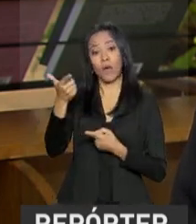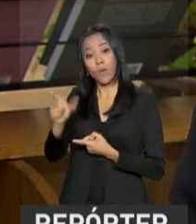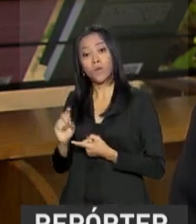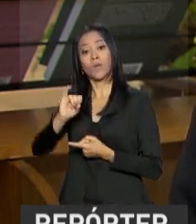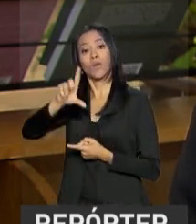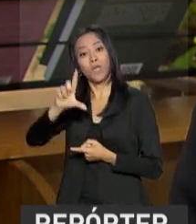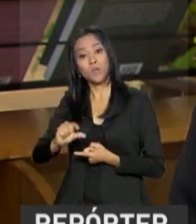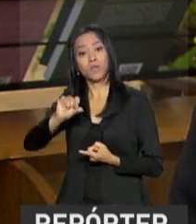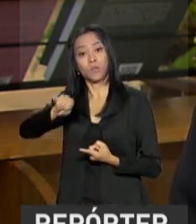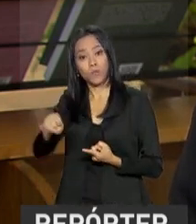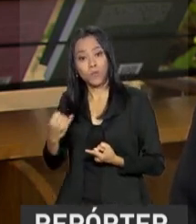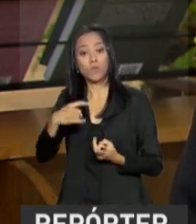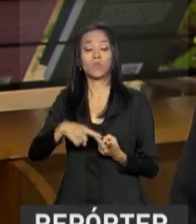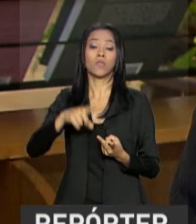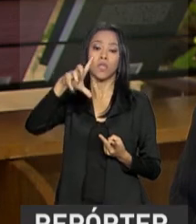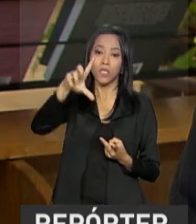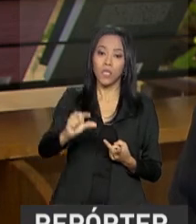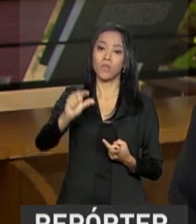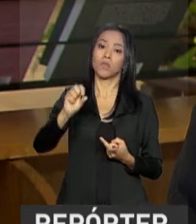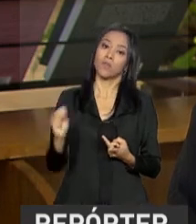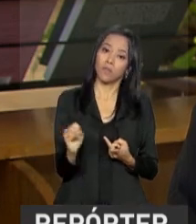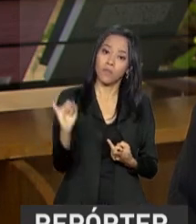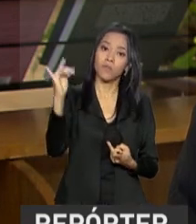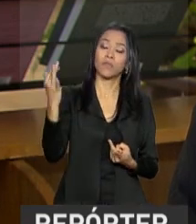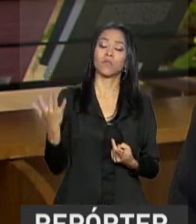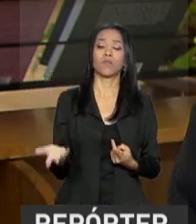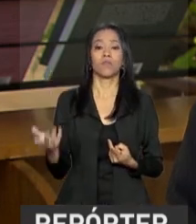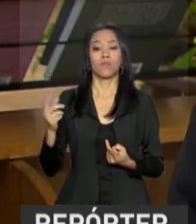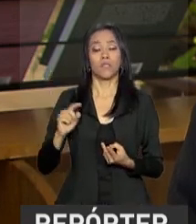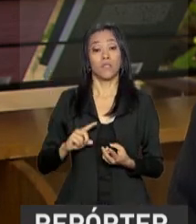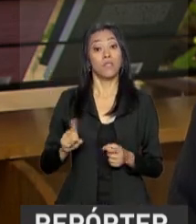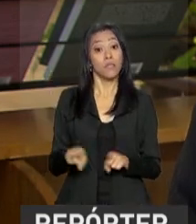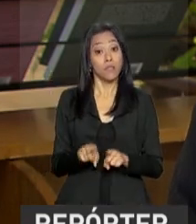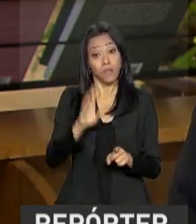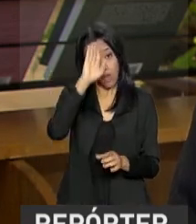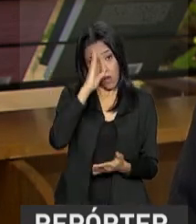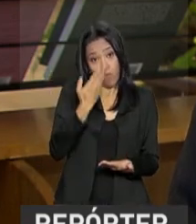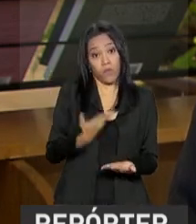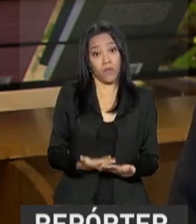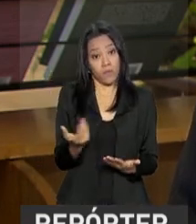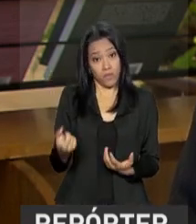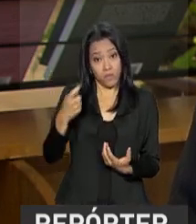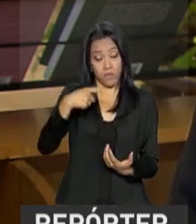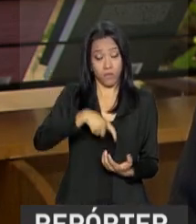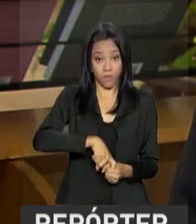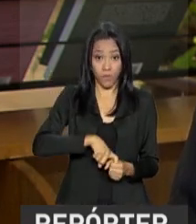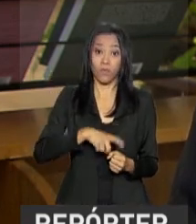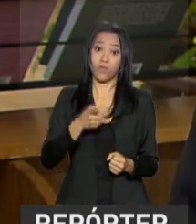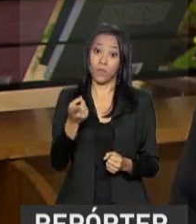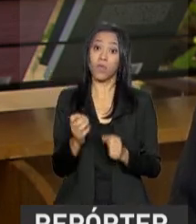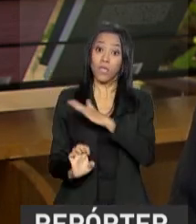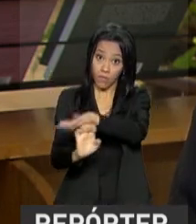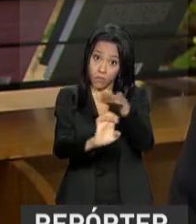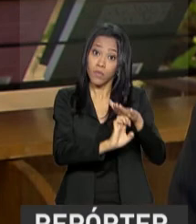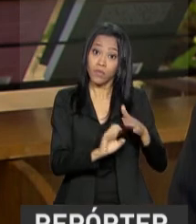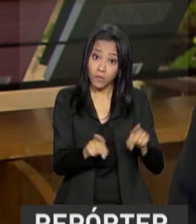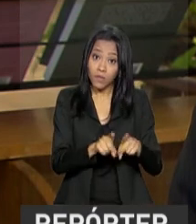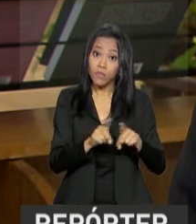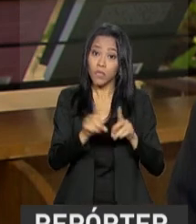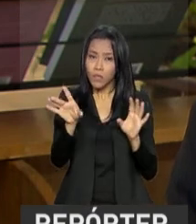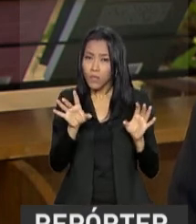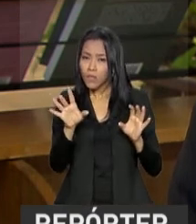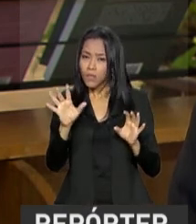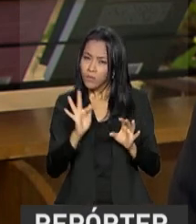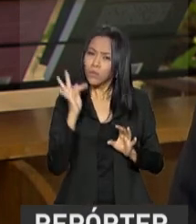juros a queda na inflação ea confiança que o consumidor o empresário tem em relação ao futuro a